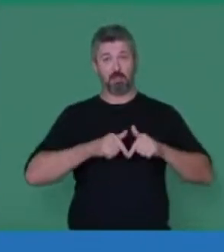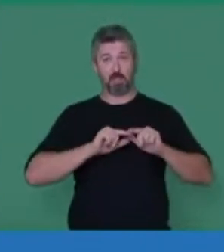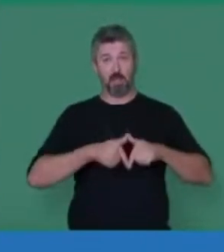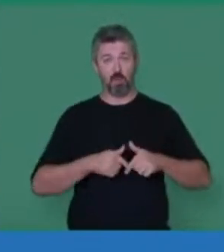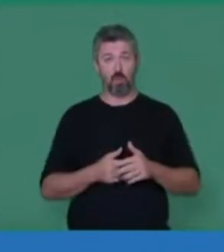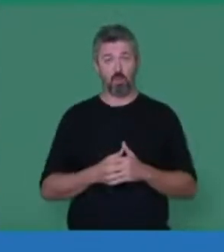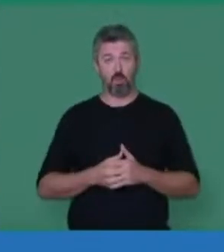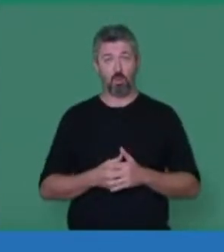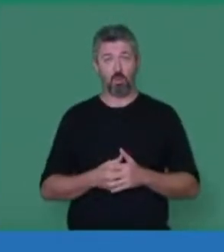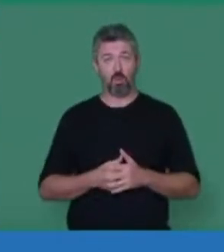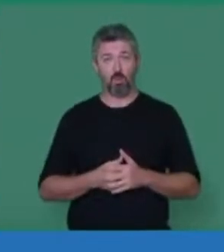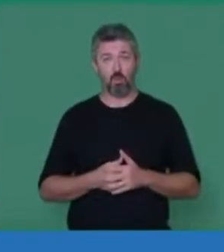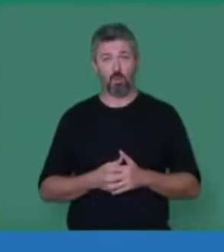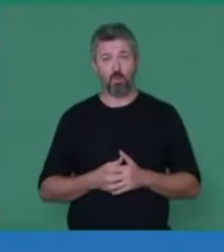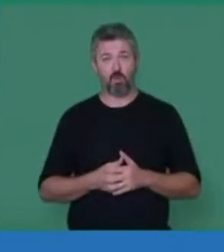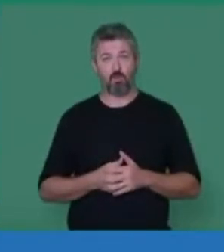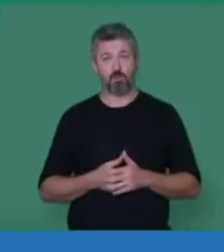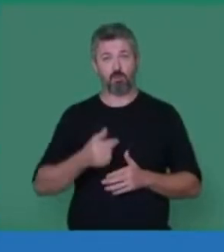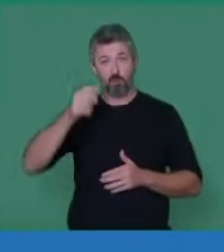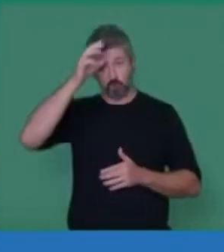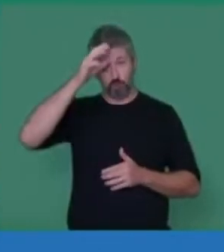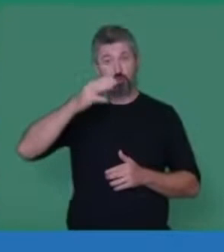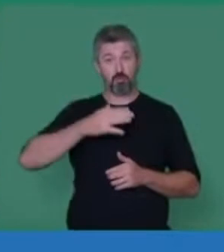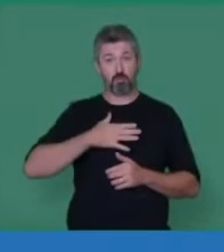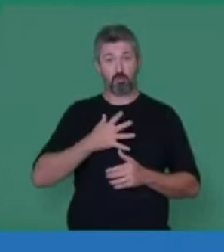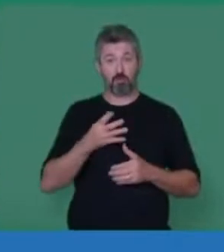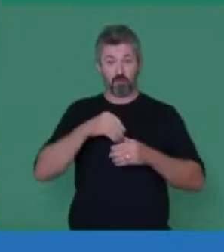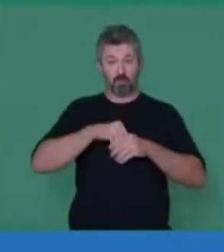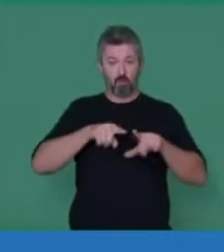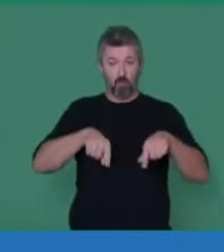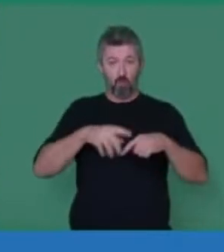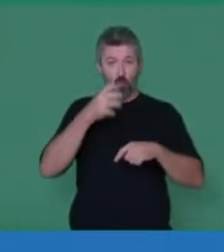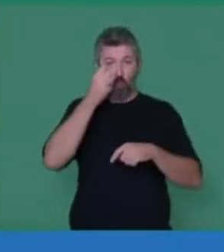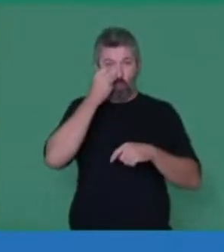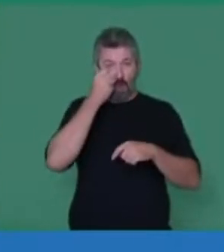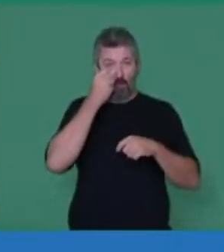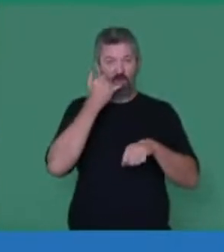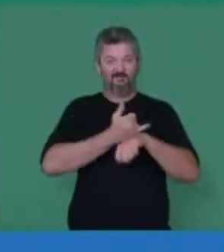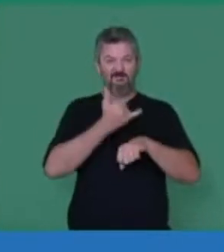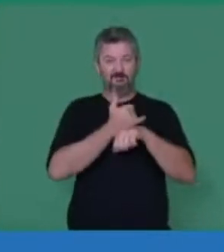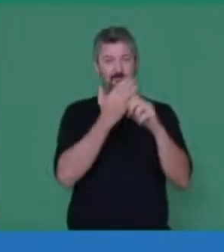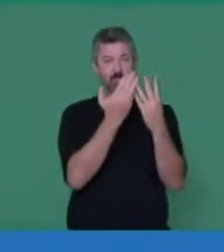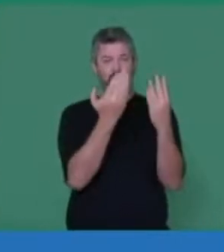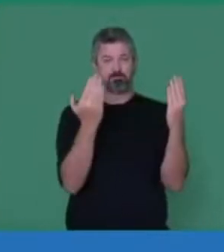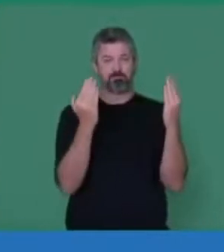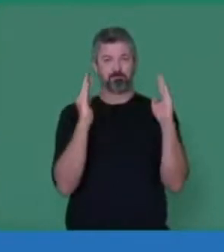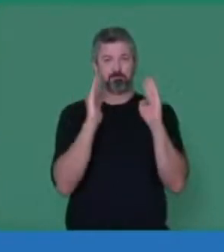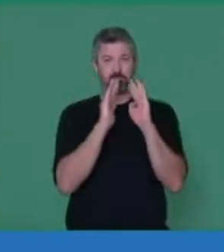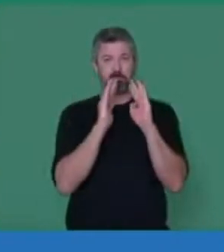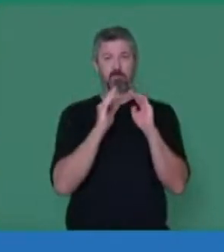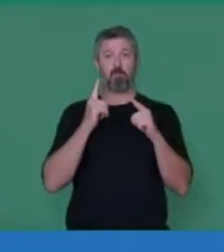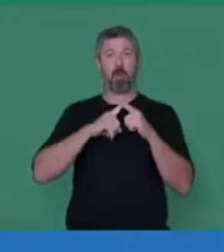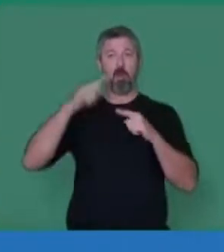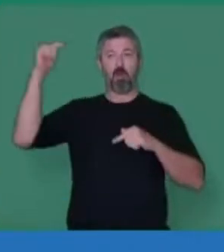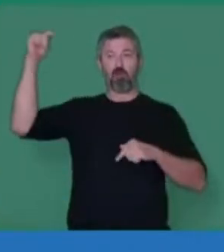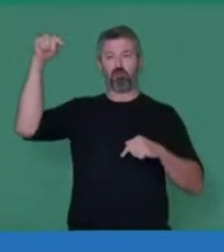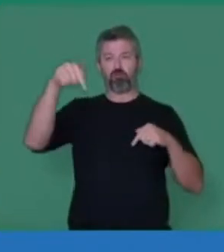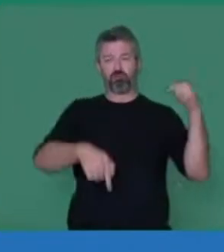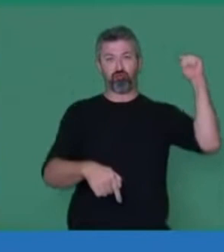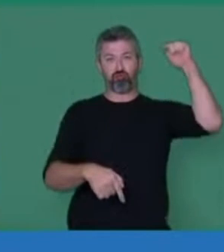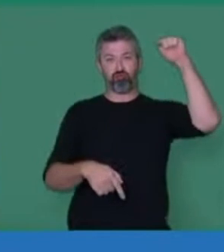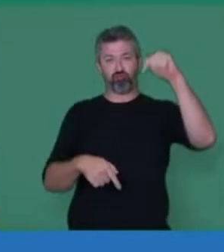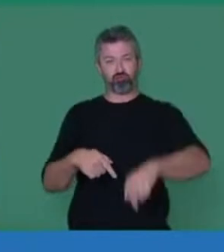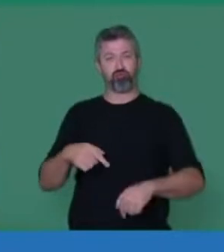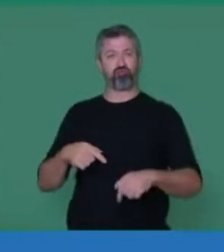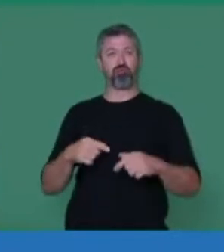Israel. Eu tenho tios que estão dentro de um quarto de aço blindado, porque estão caindo bombas ao redor